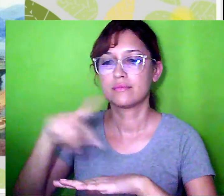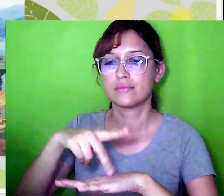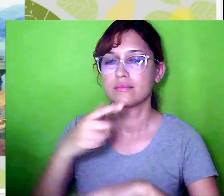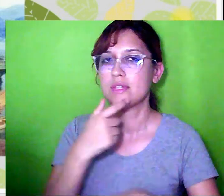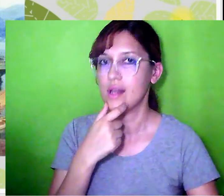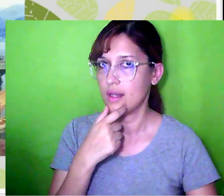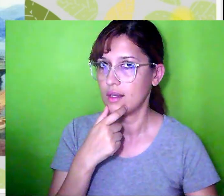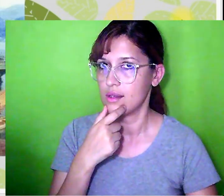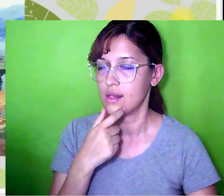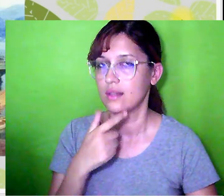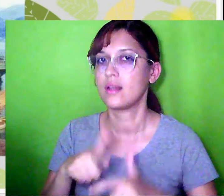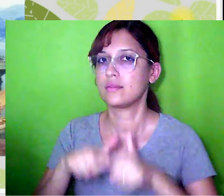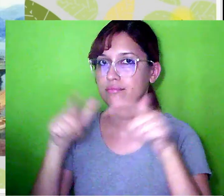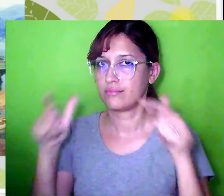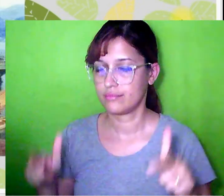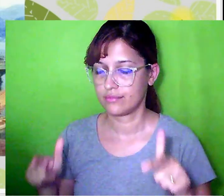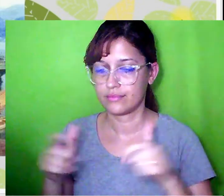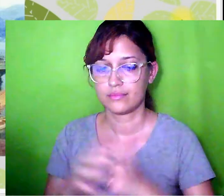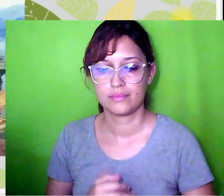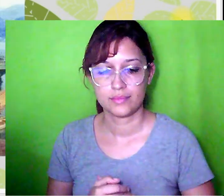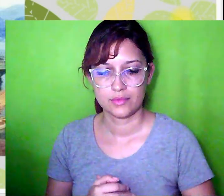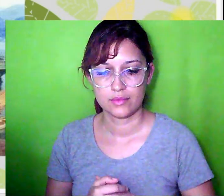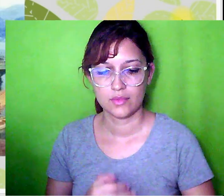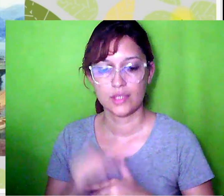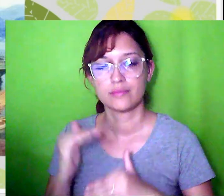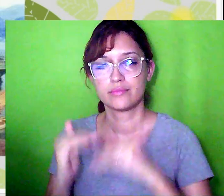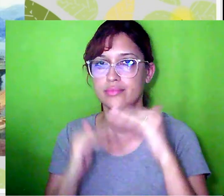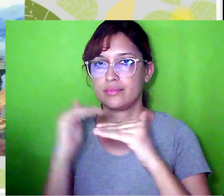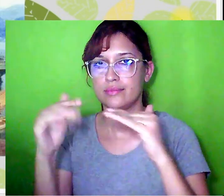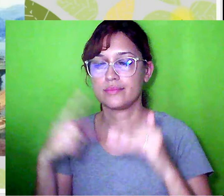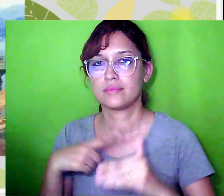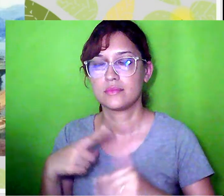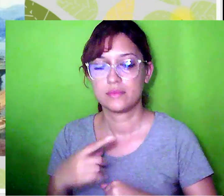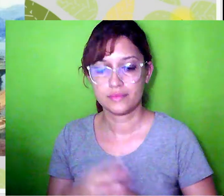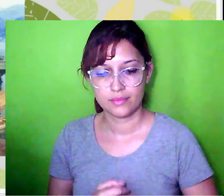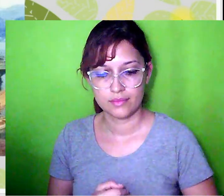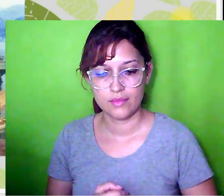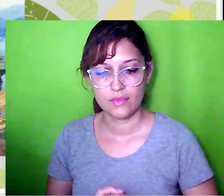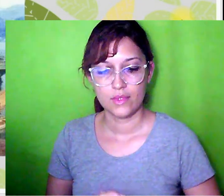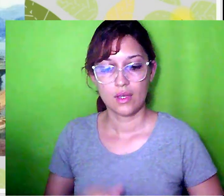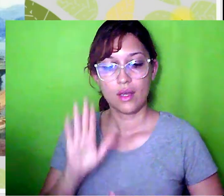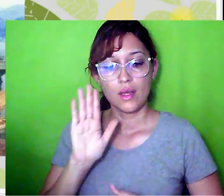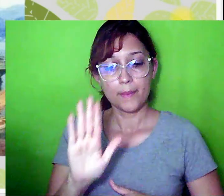Então, esse comércio entre Brasil e Inglaterra se expandiu.